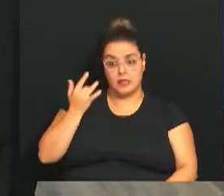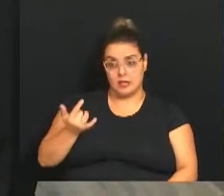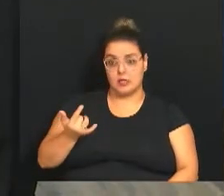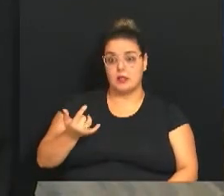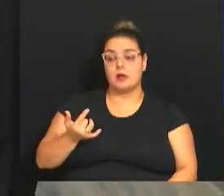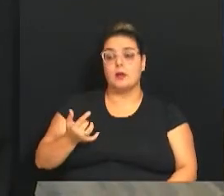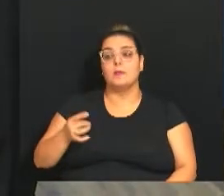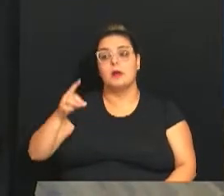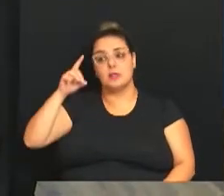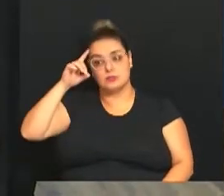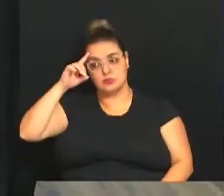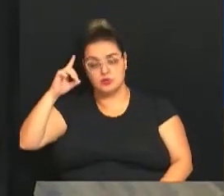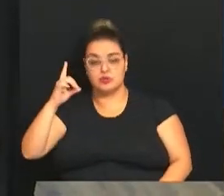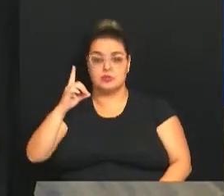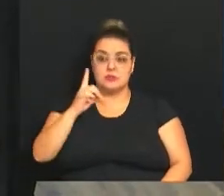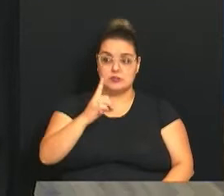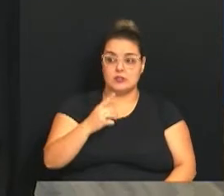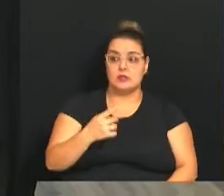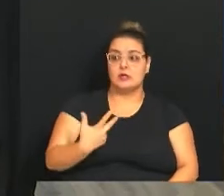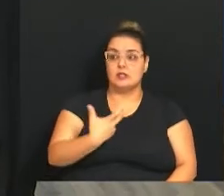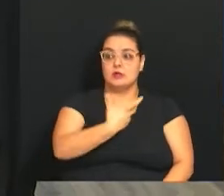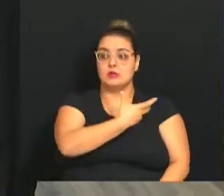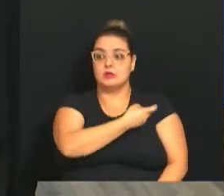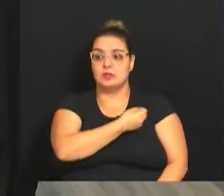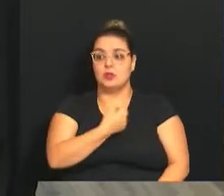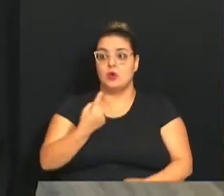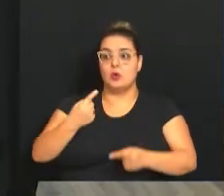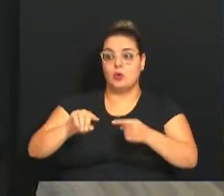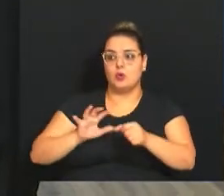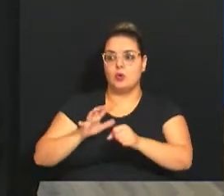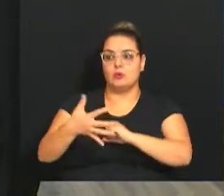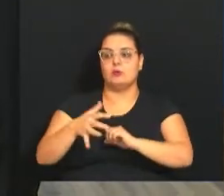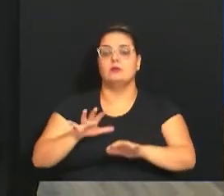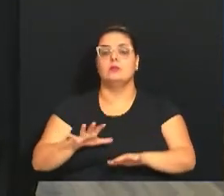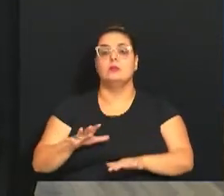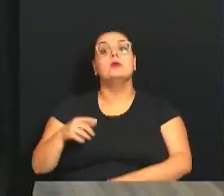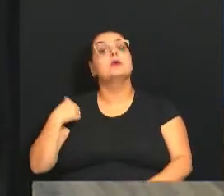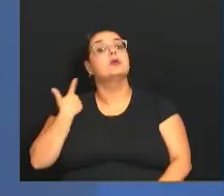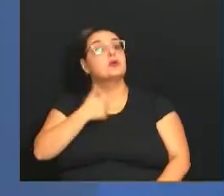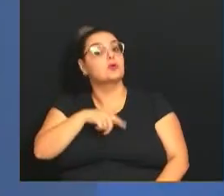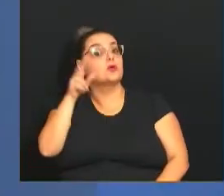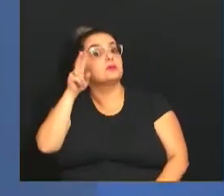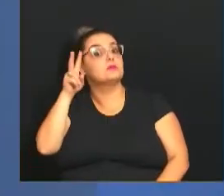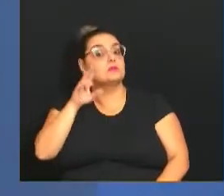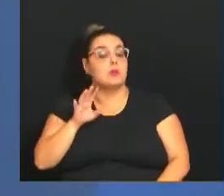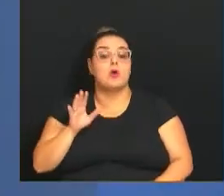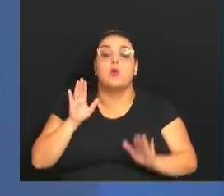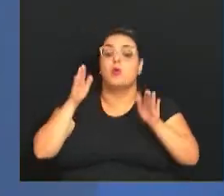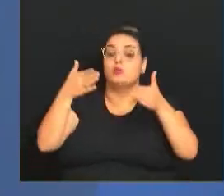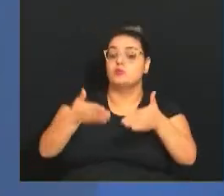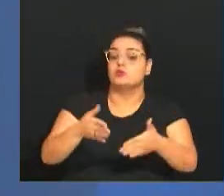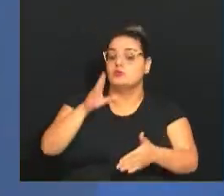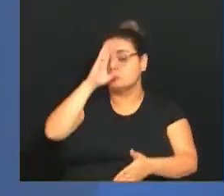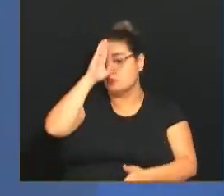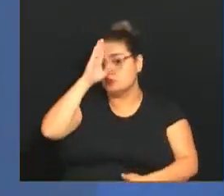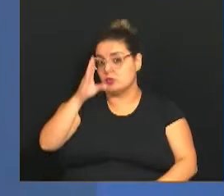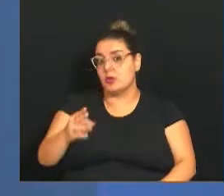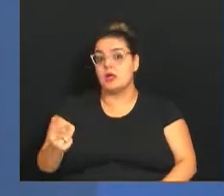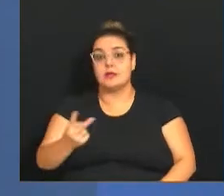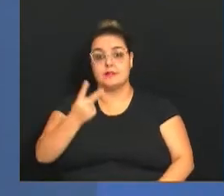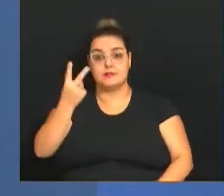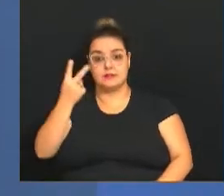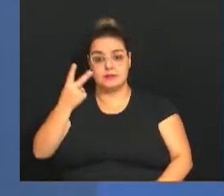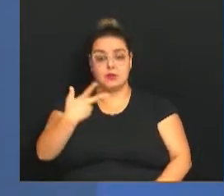dia D de vacinação contra a Covid-19 aqui no nosso município. E a gente lembra que o foco principal é a segunda